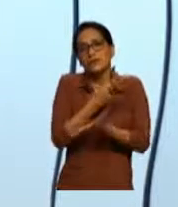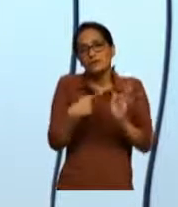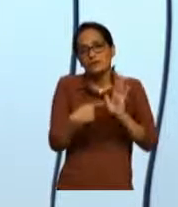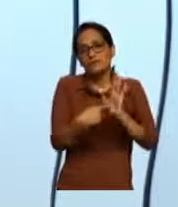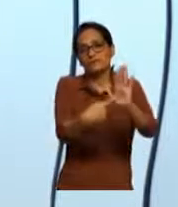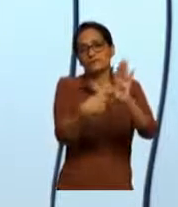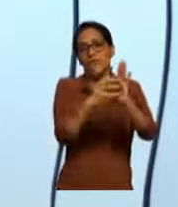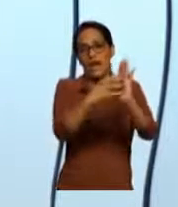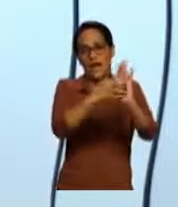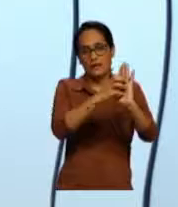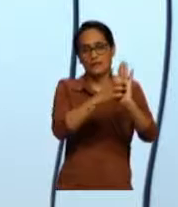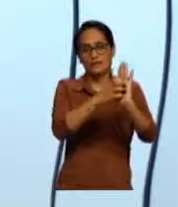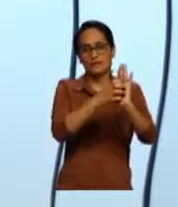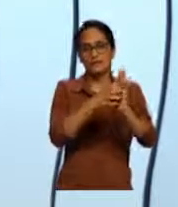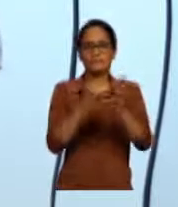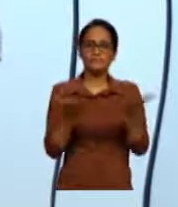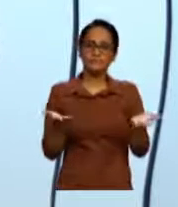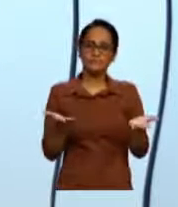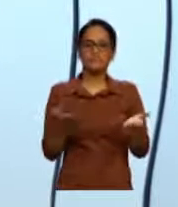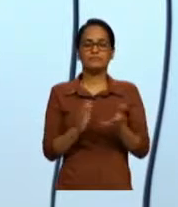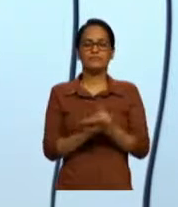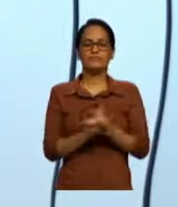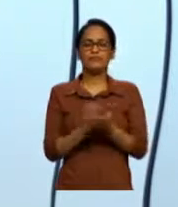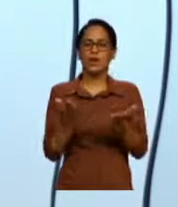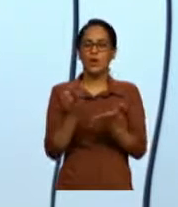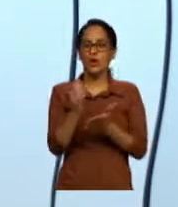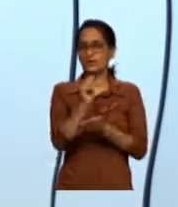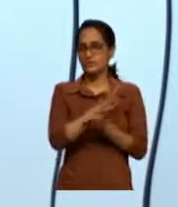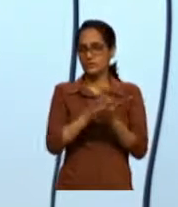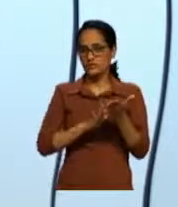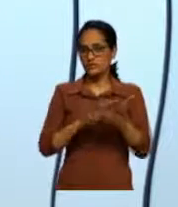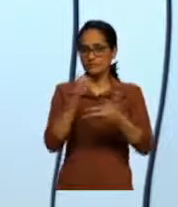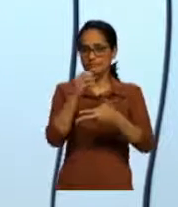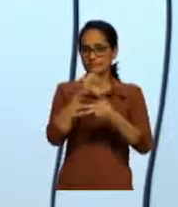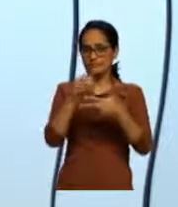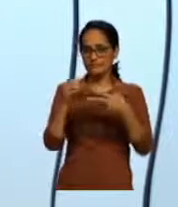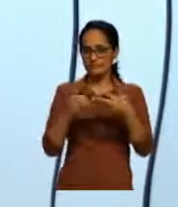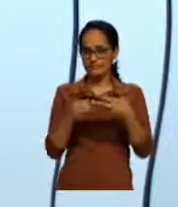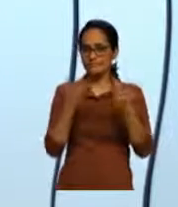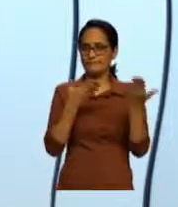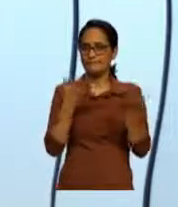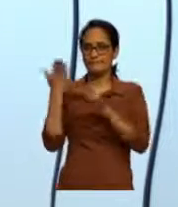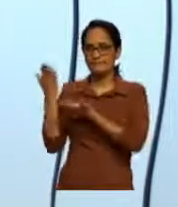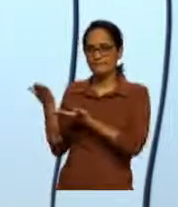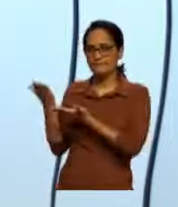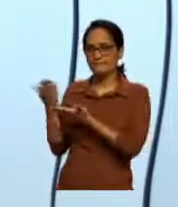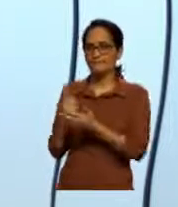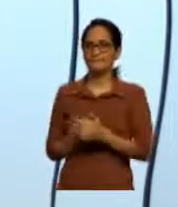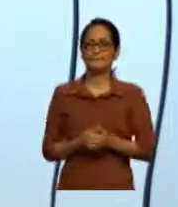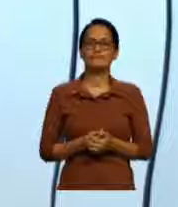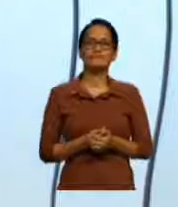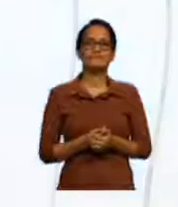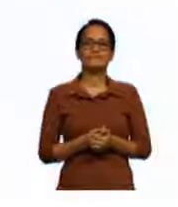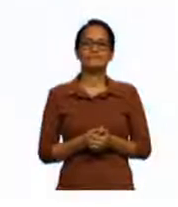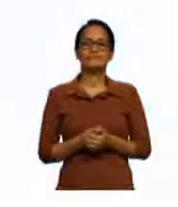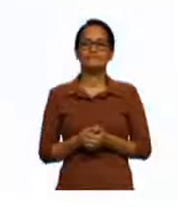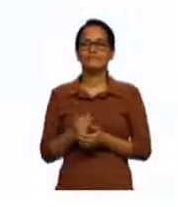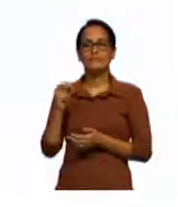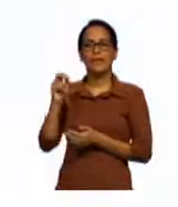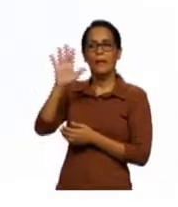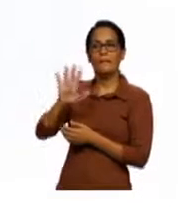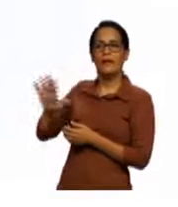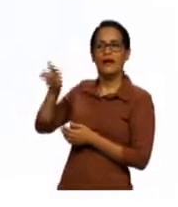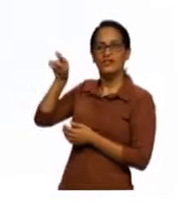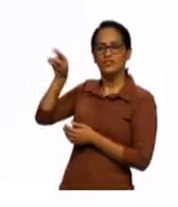Bem, vamos fazer um exercíciozinho aqui, rapidinho do Enem, para a gente ver sobre essa aula de hoje. Observe, então,